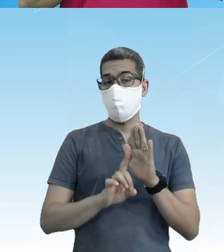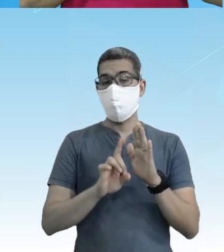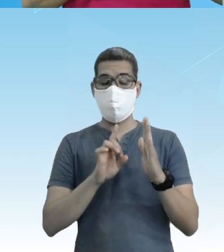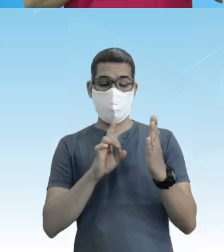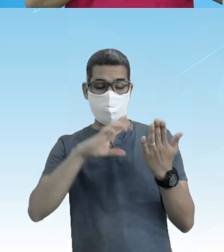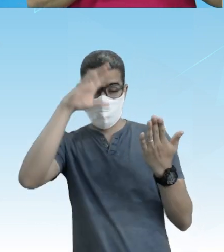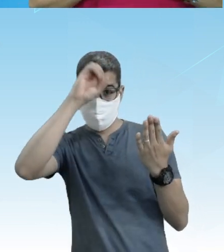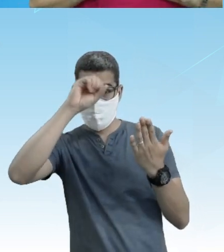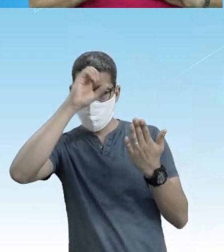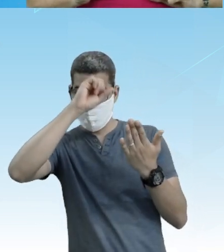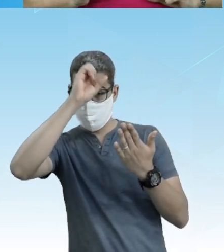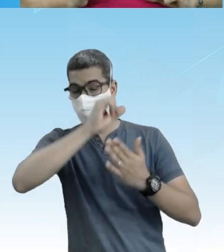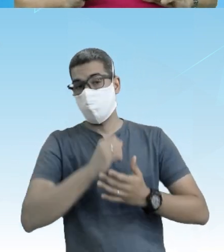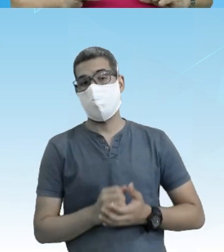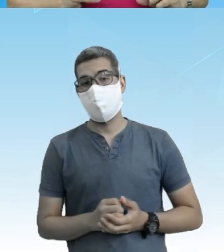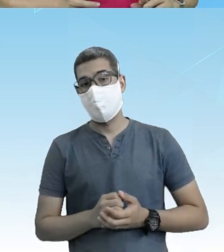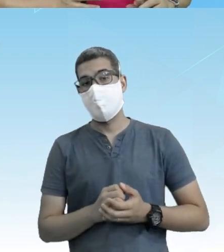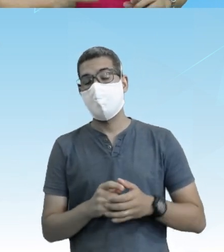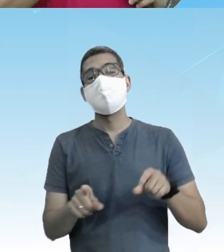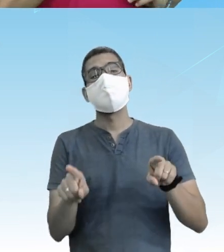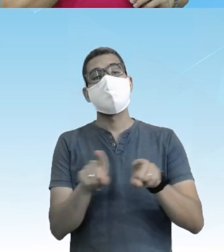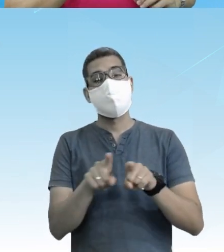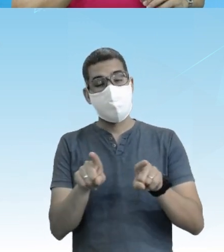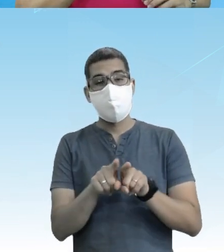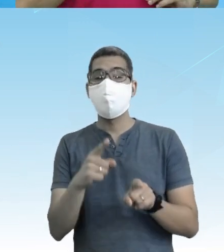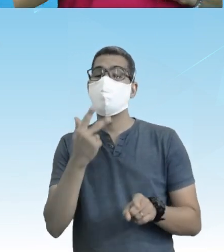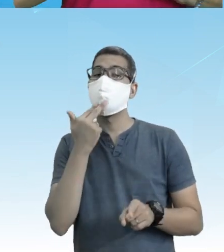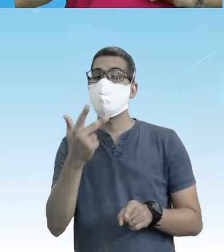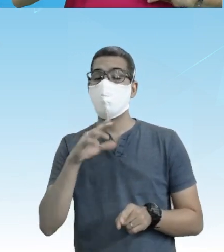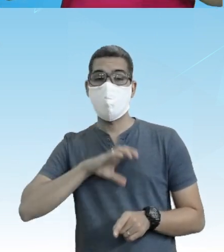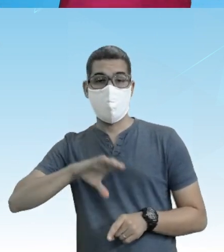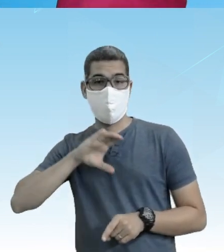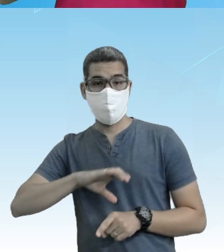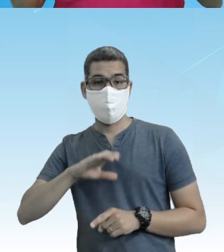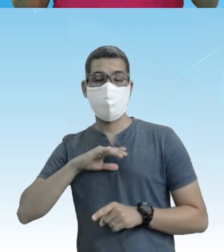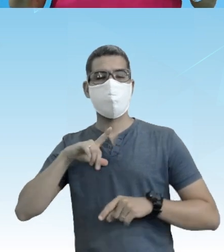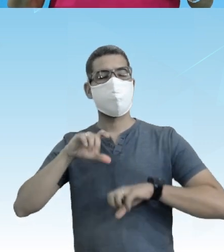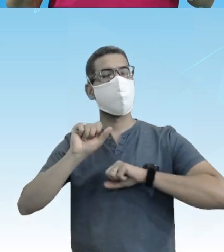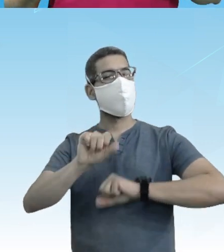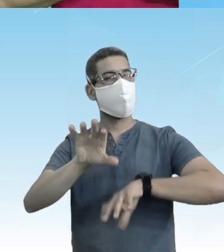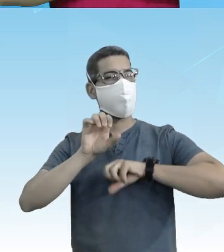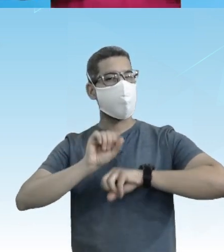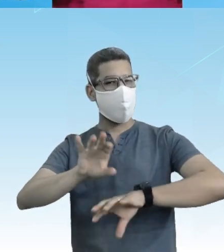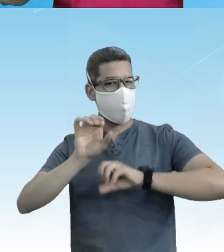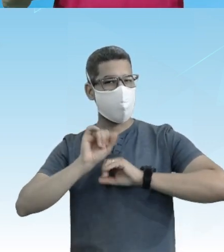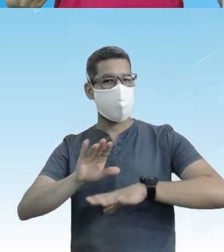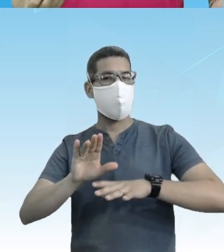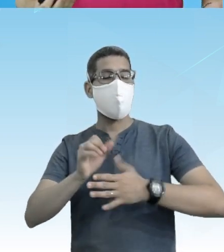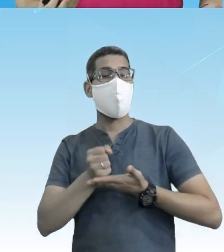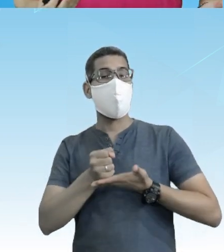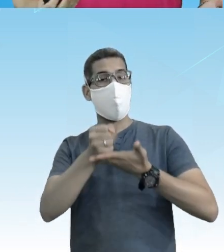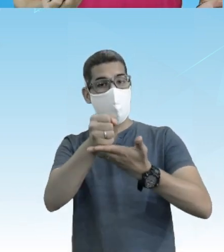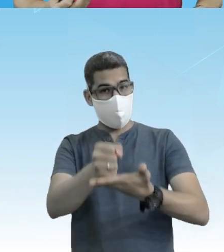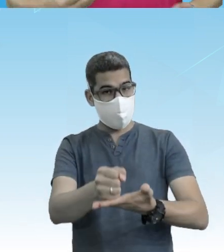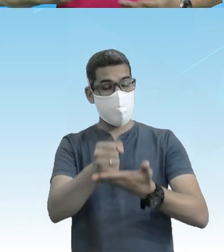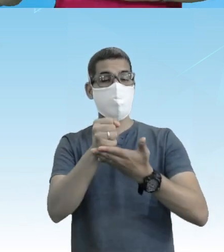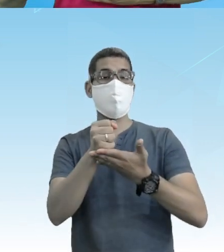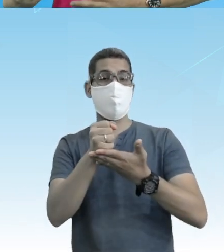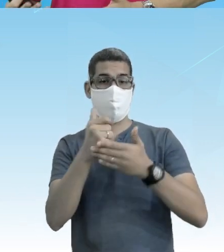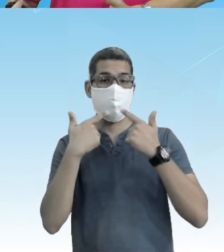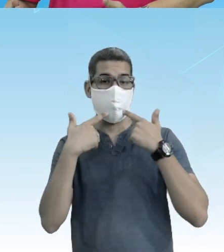nas aulas de língua portuguesa vocês vão ter suporte linguístico